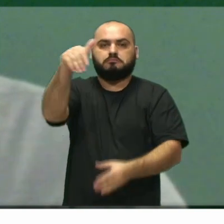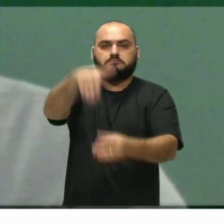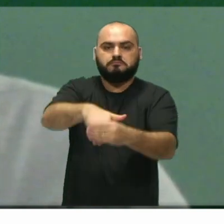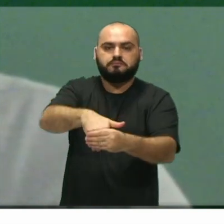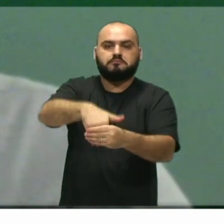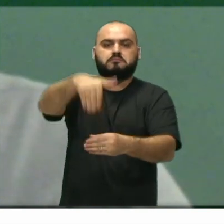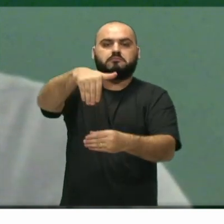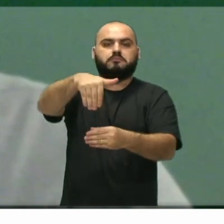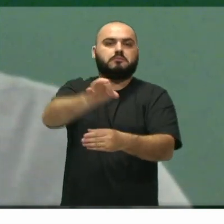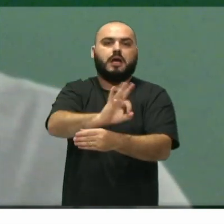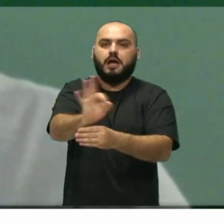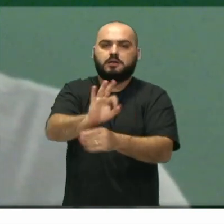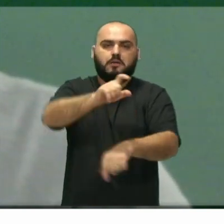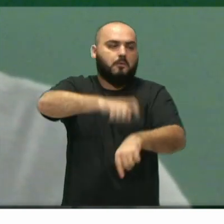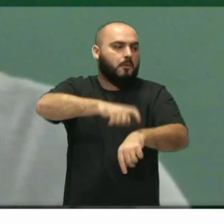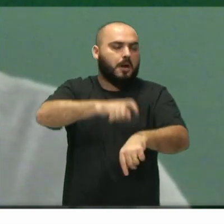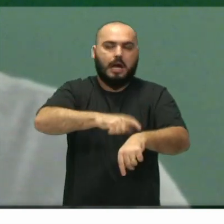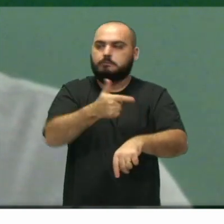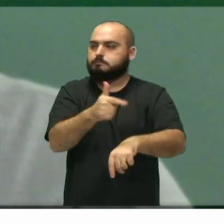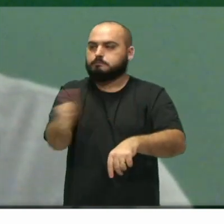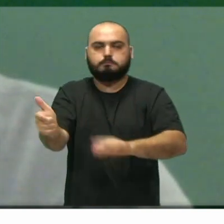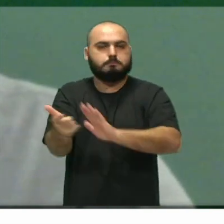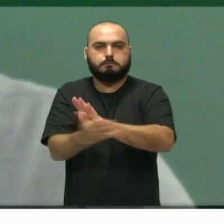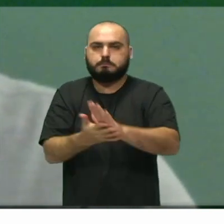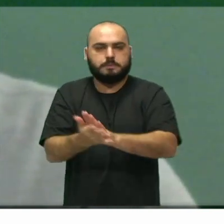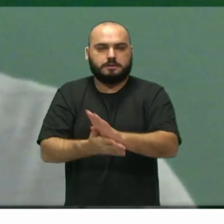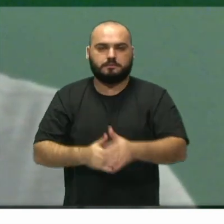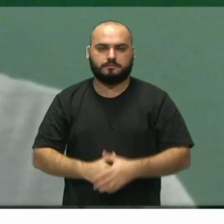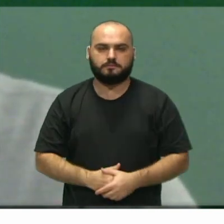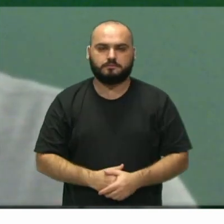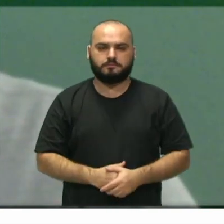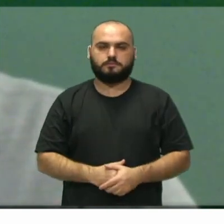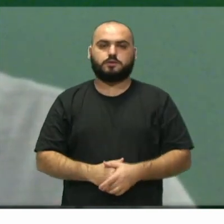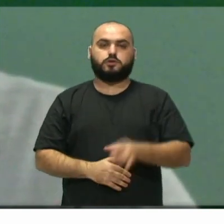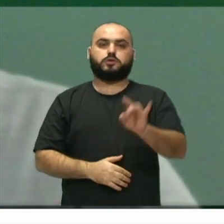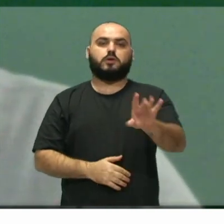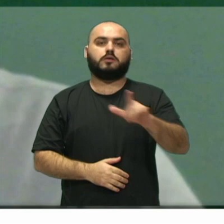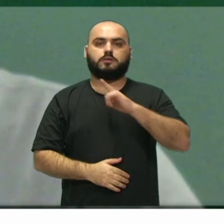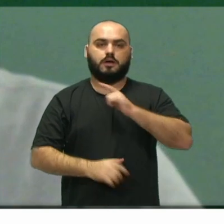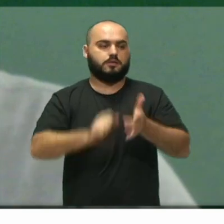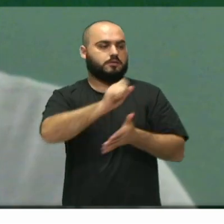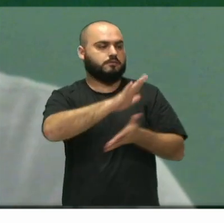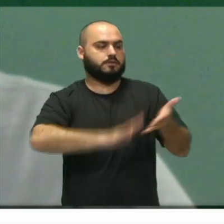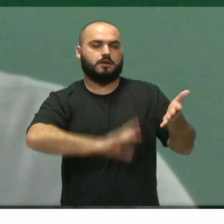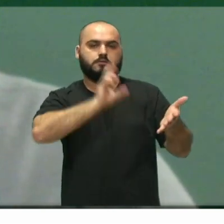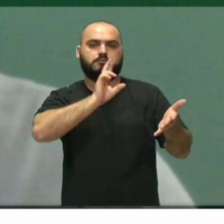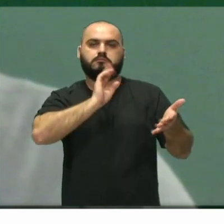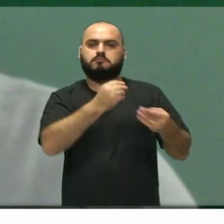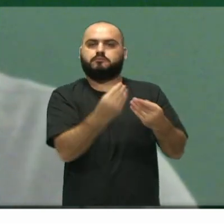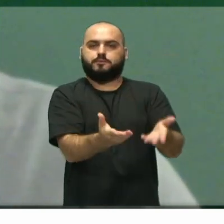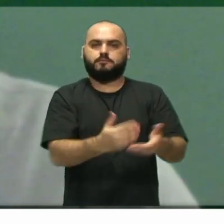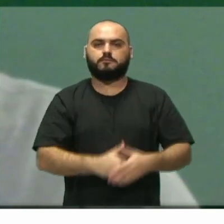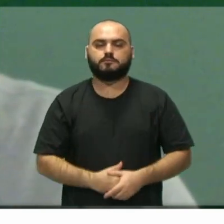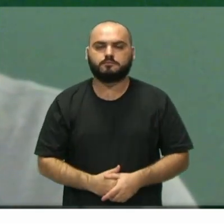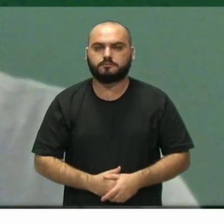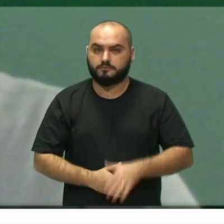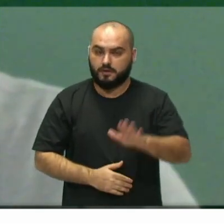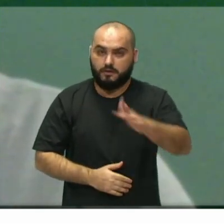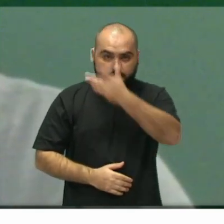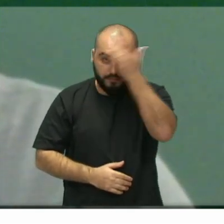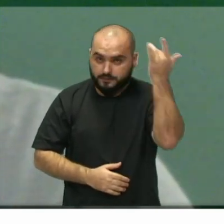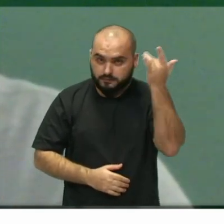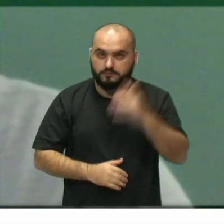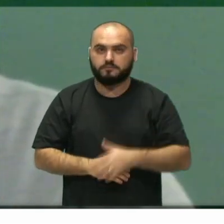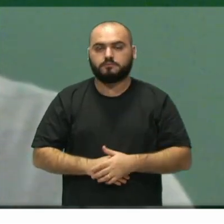não tenho mais horário, né, para trabalhar, eu só tenho tarefas. O que acontece? As pessoas começam a dormir a hora